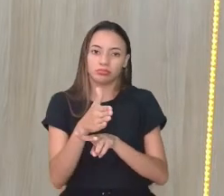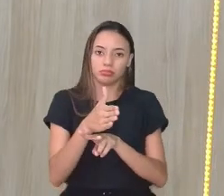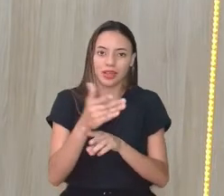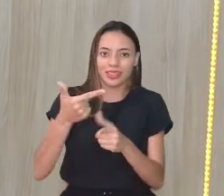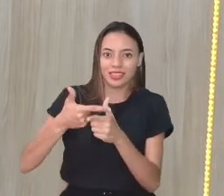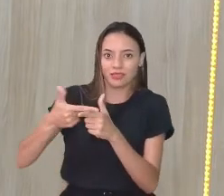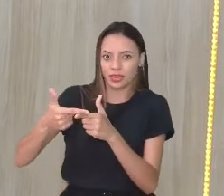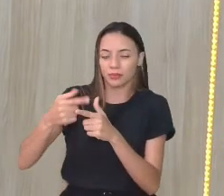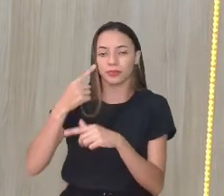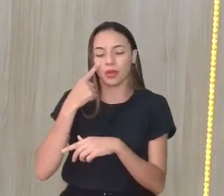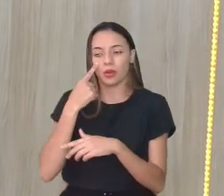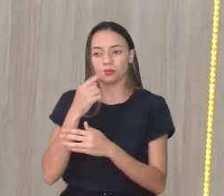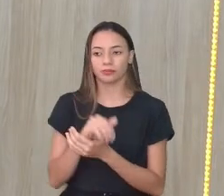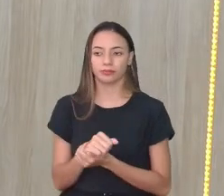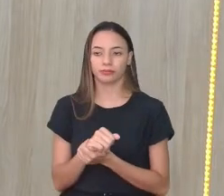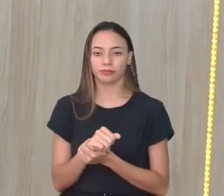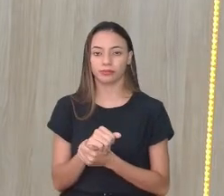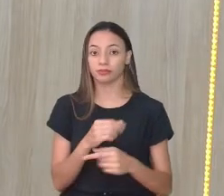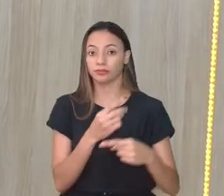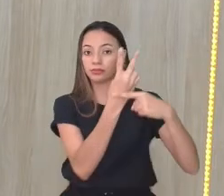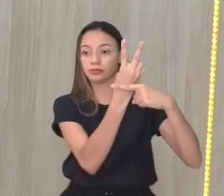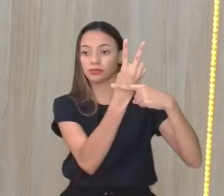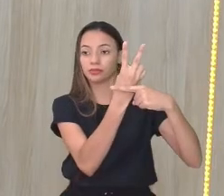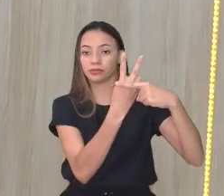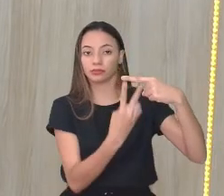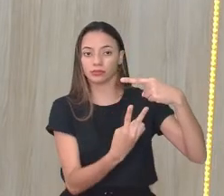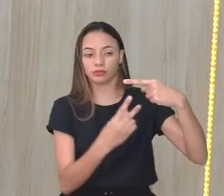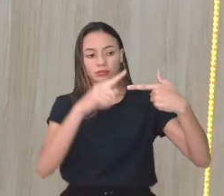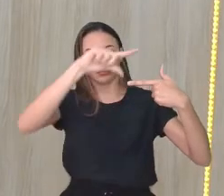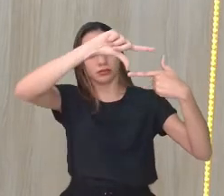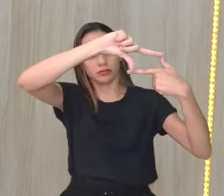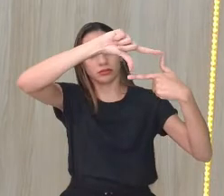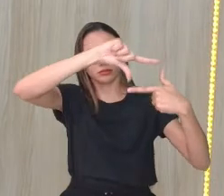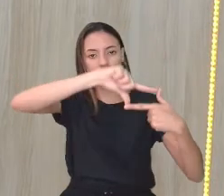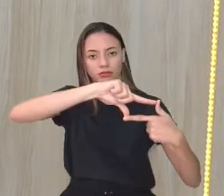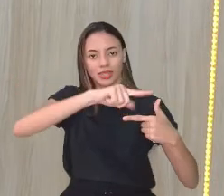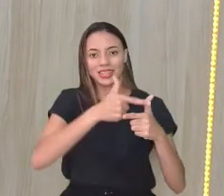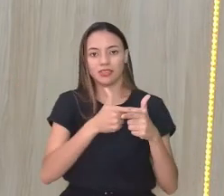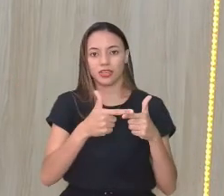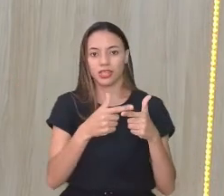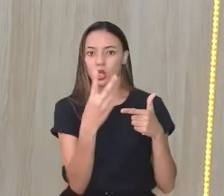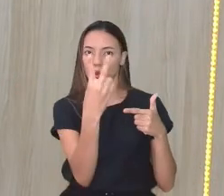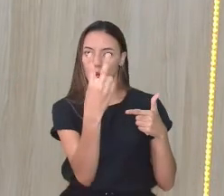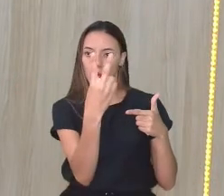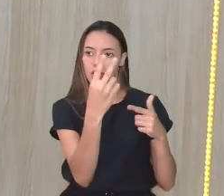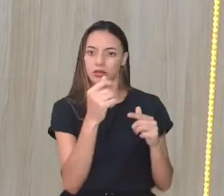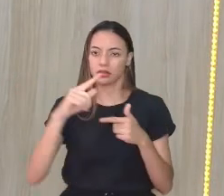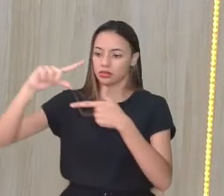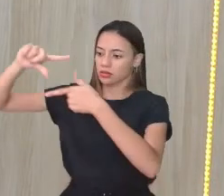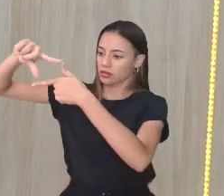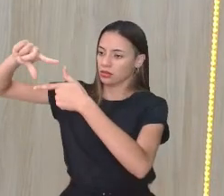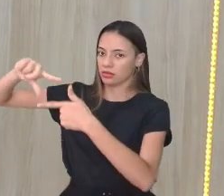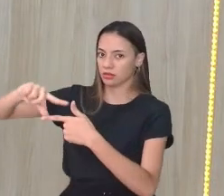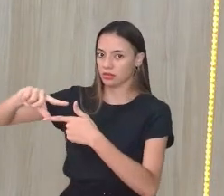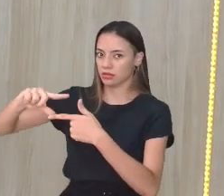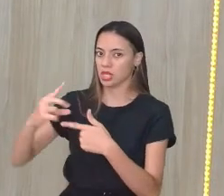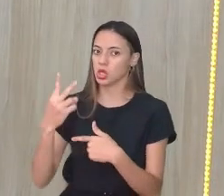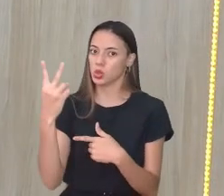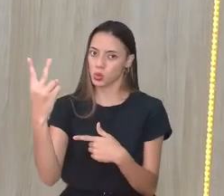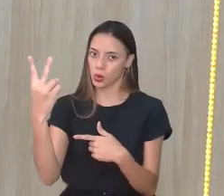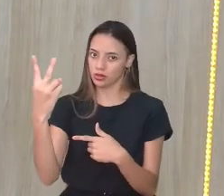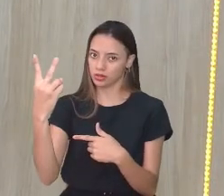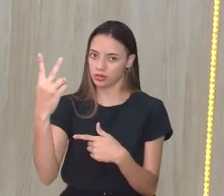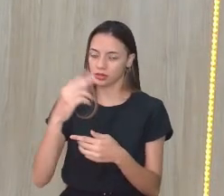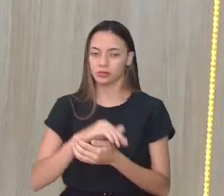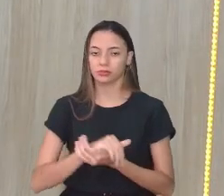partes iguais. Nesse caso aqui, olha, eu tenho a divisão dessa em duas partes, a divisão dessa em duas partes. A